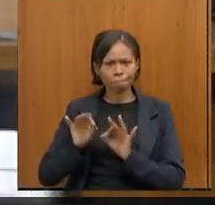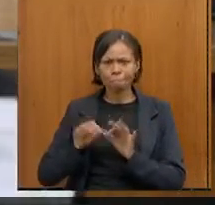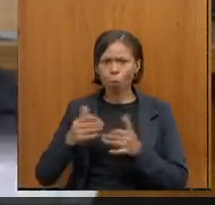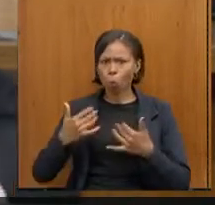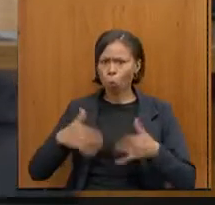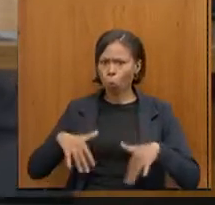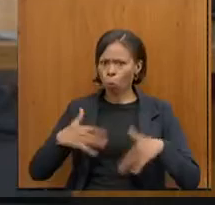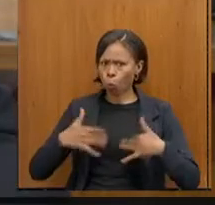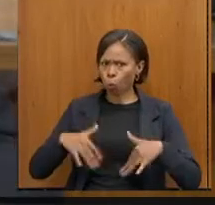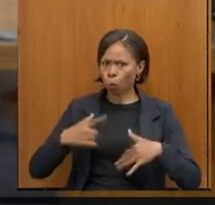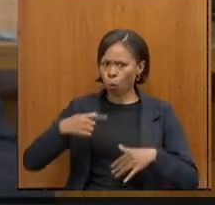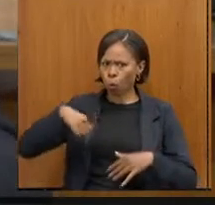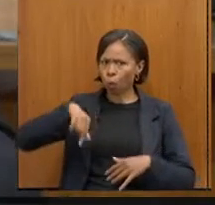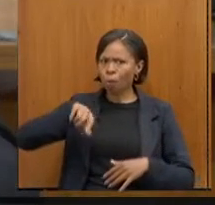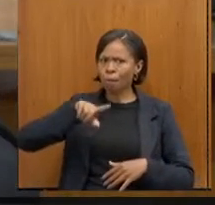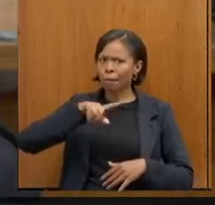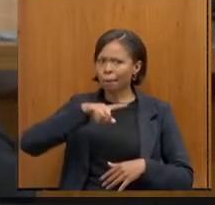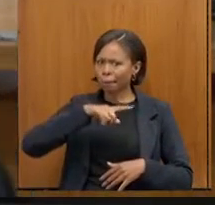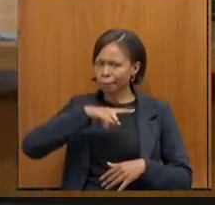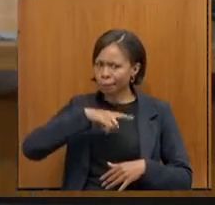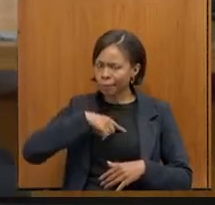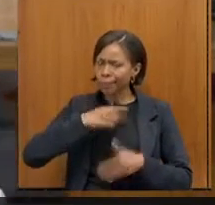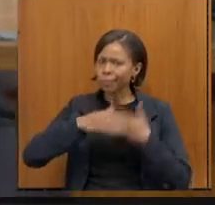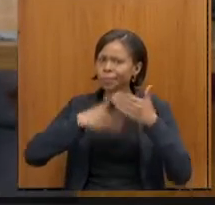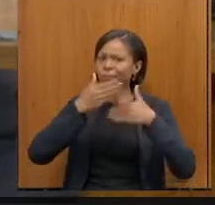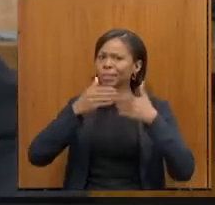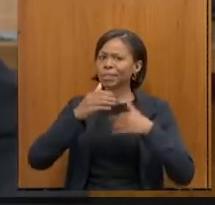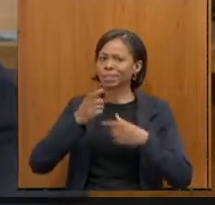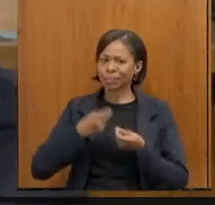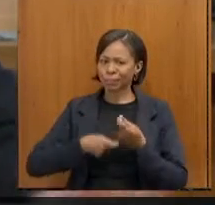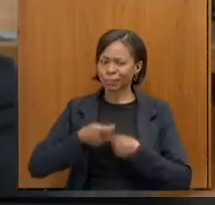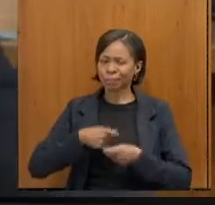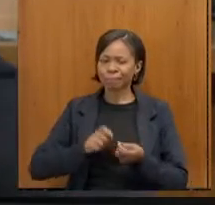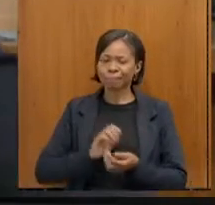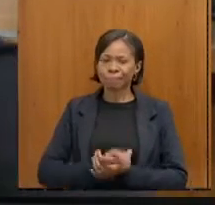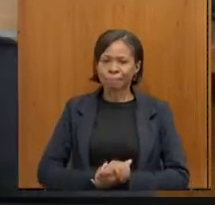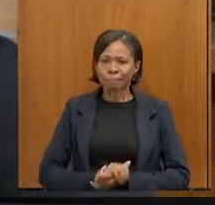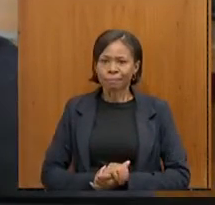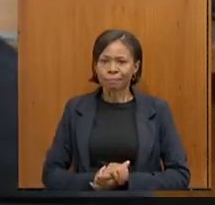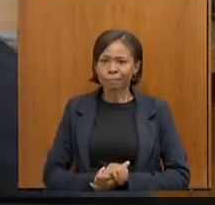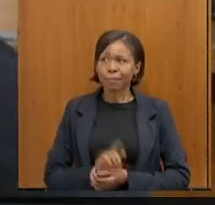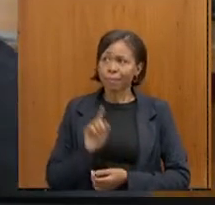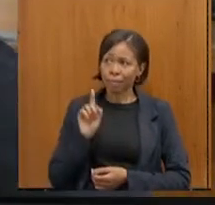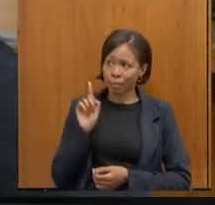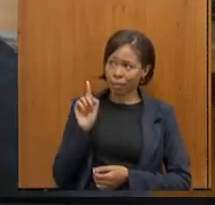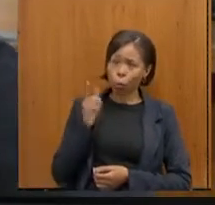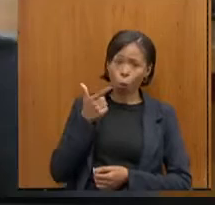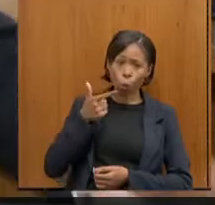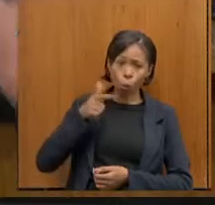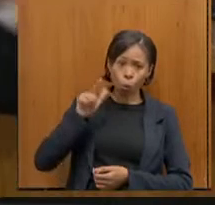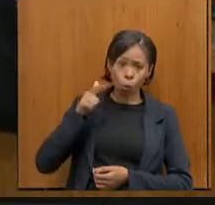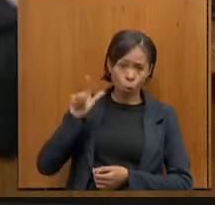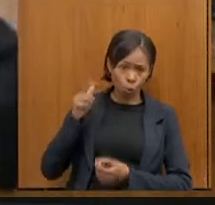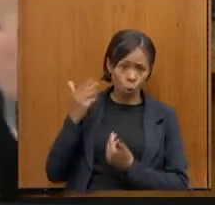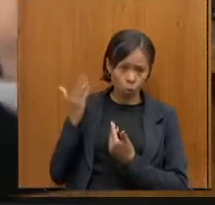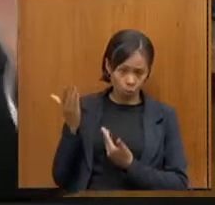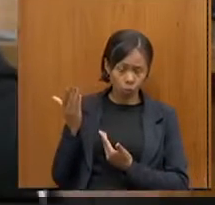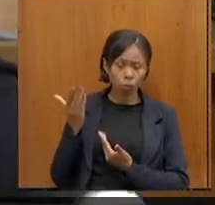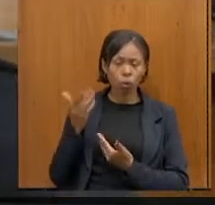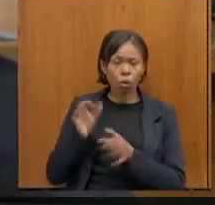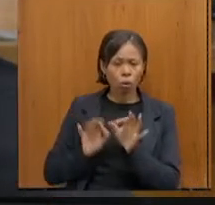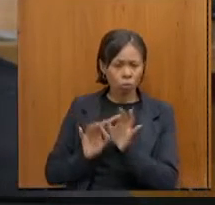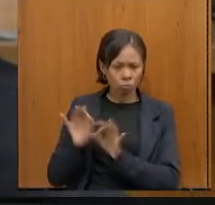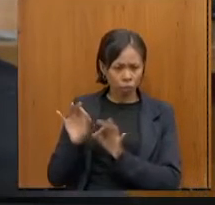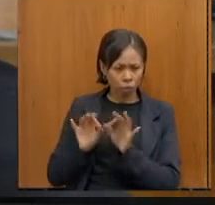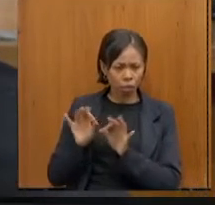do desenvolvimento econômico Oi e esse é o outro programa que tudo faz